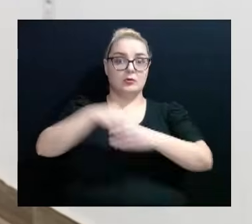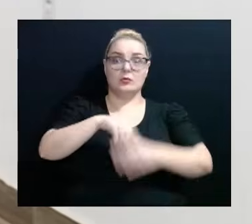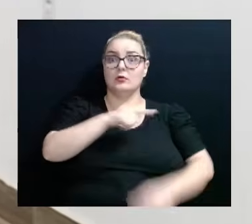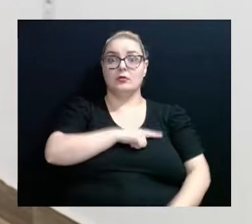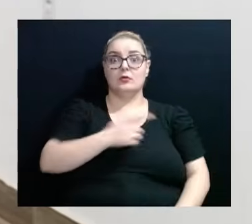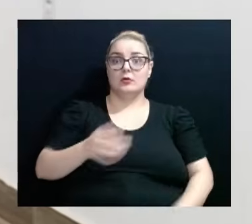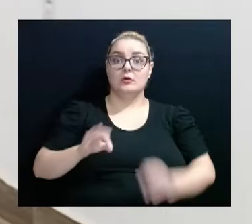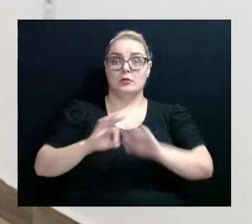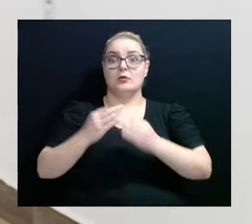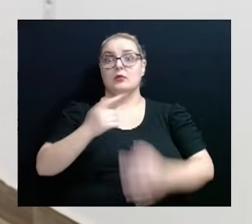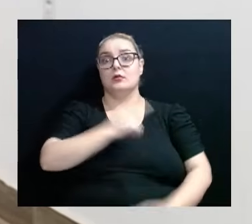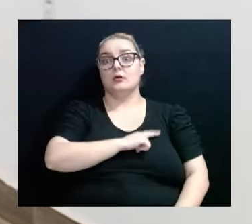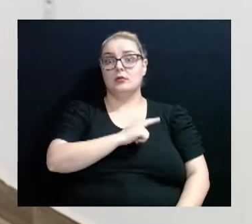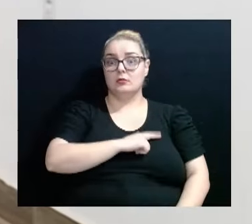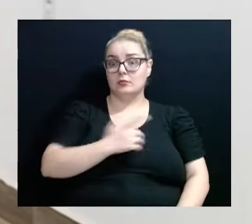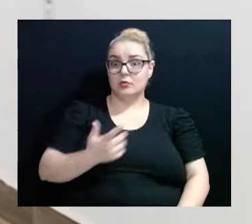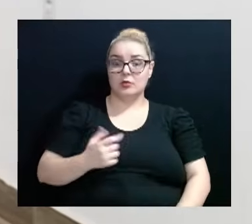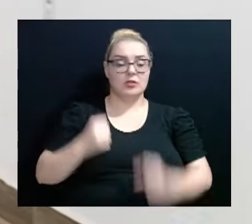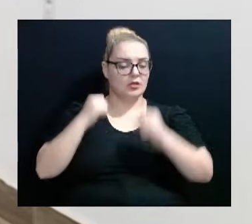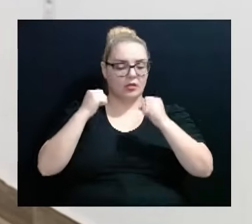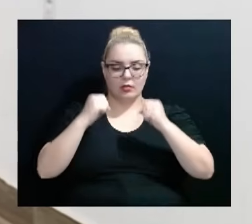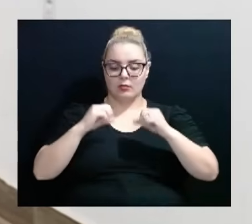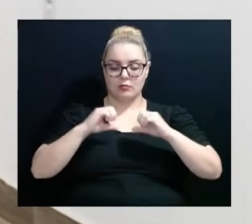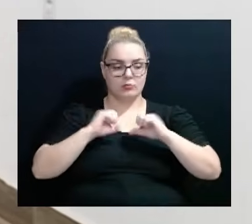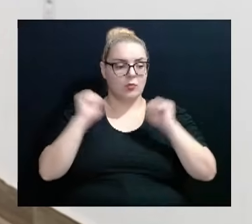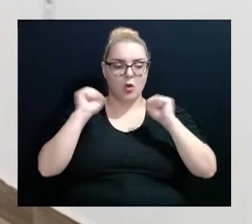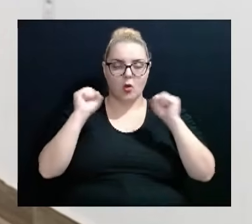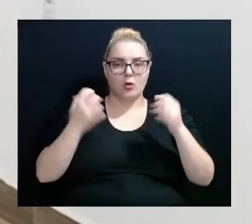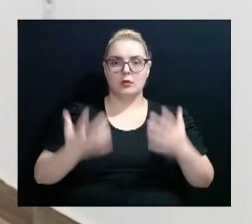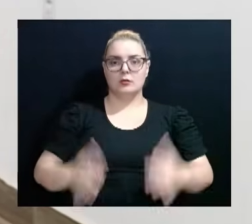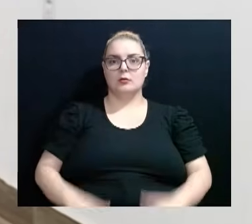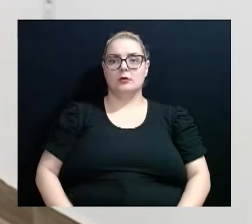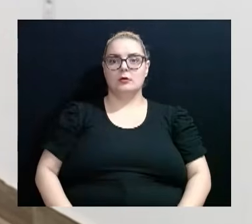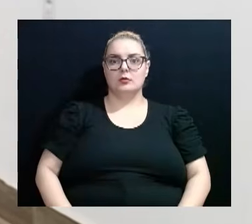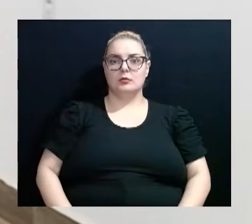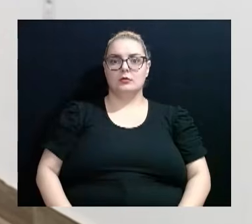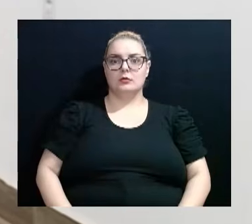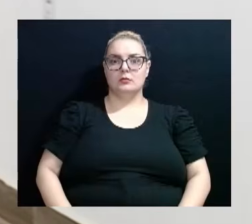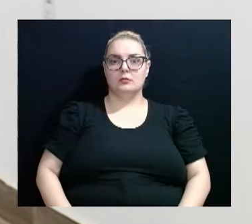gente, eu tô aqui dentro, família de bugrinos,